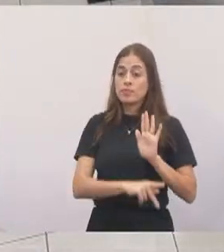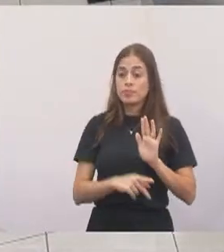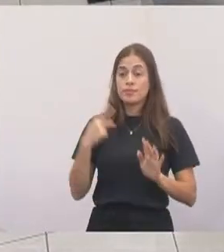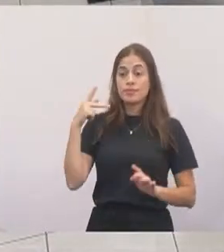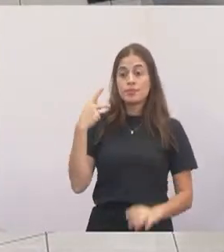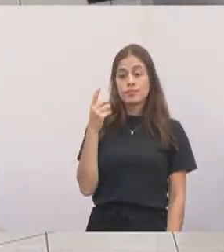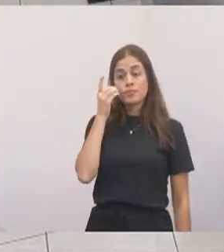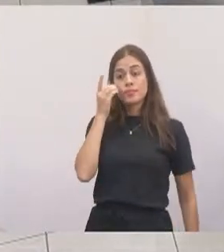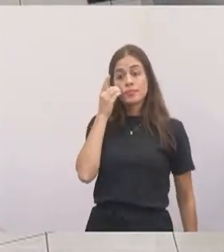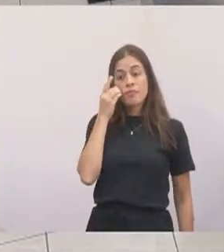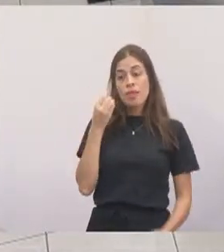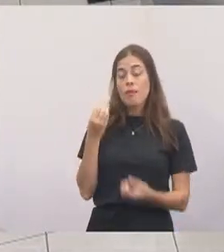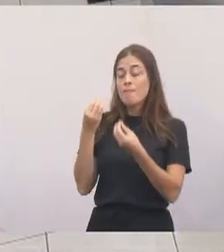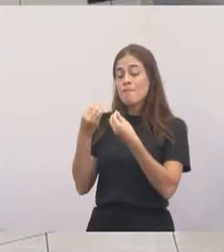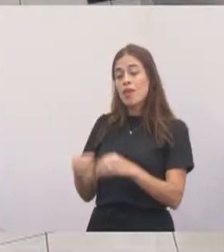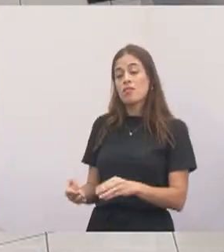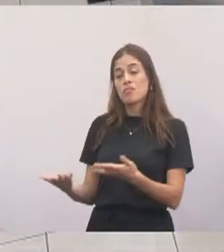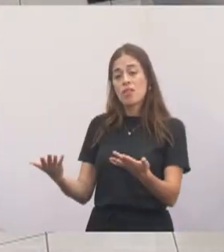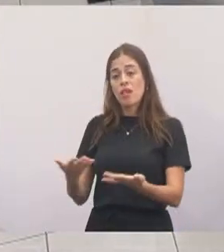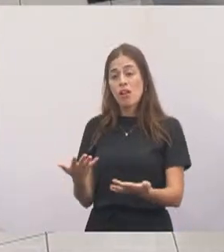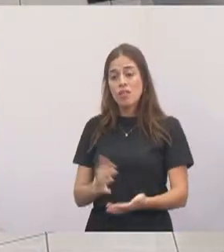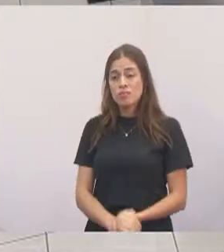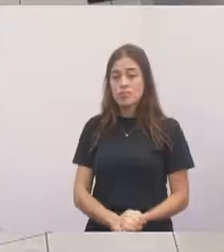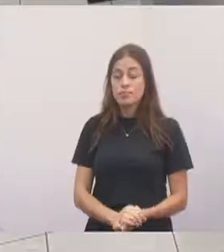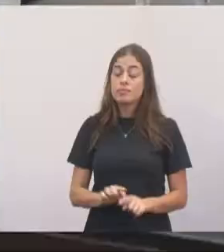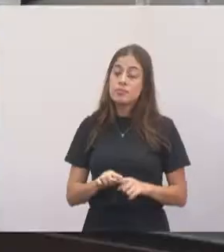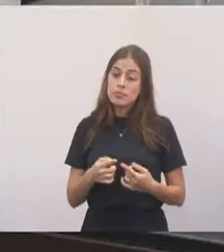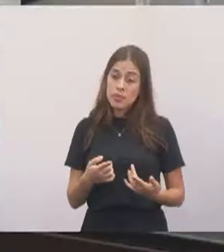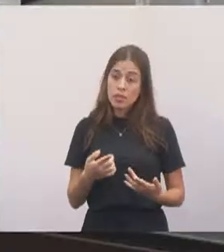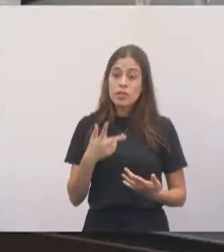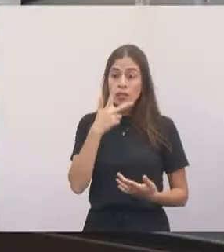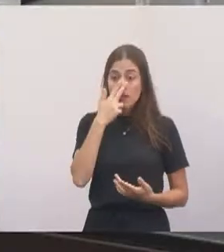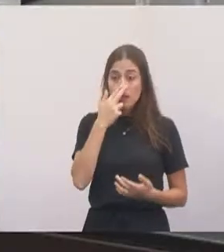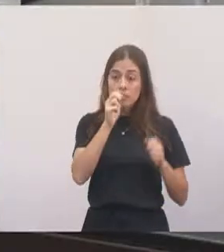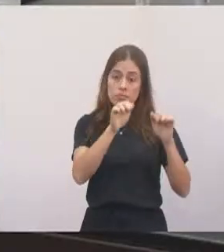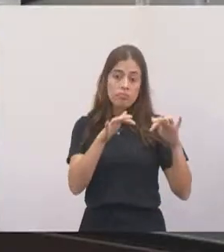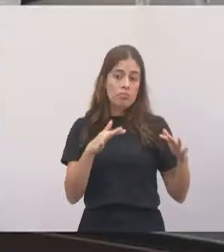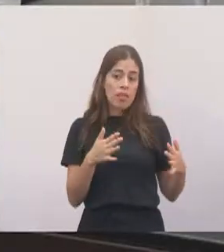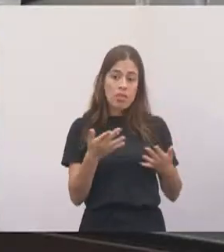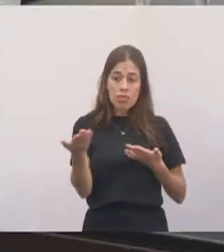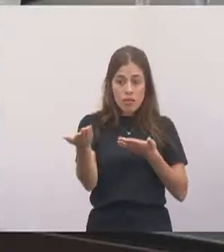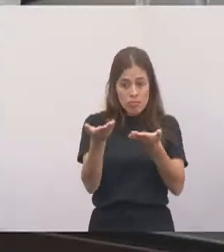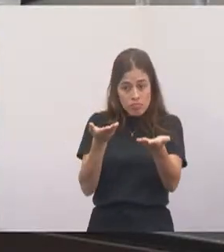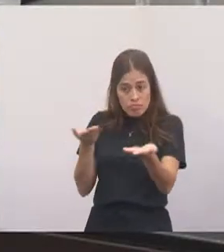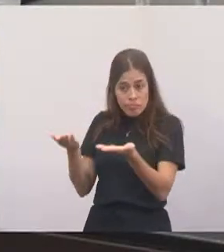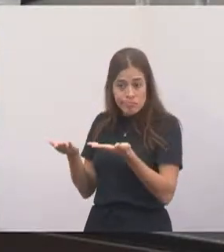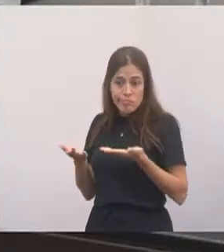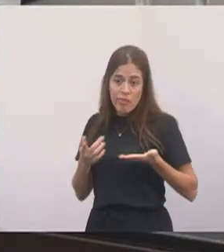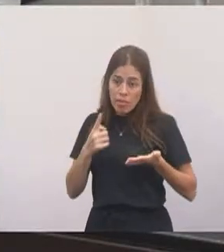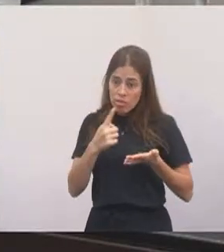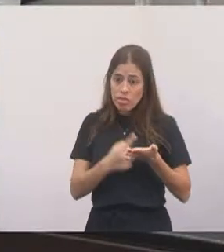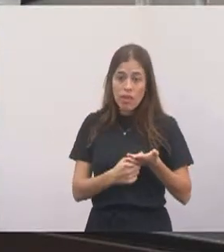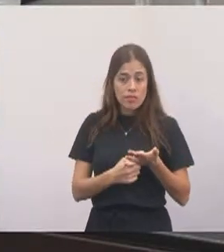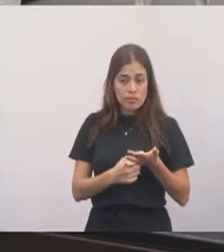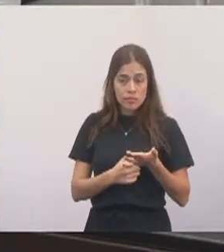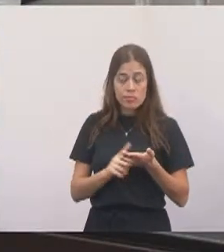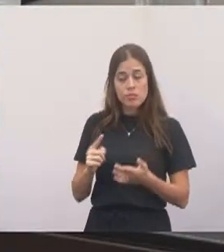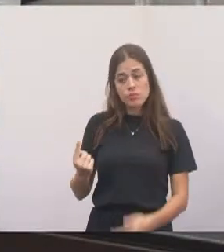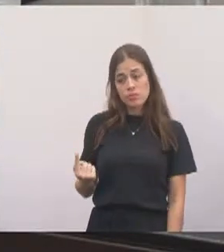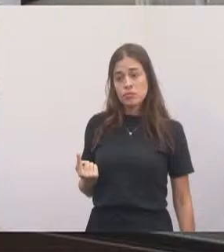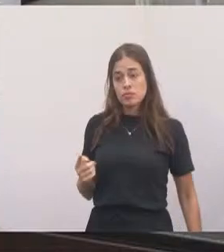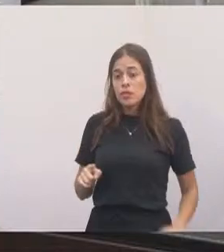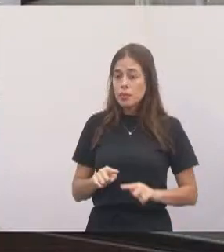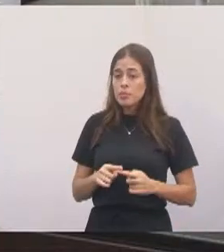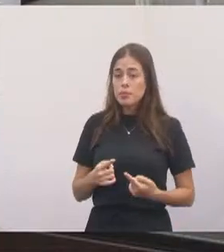ser prejudicados nesse momento. Mas eu acho que o plenário, né, cada um vai tomar uma decisão depois individual,